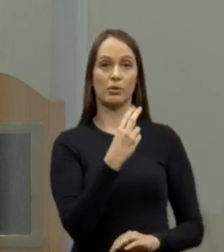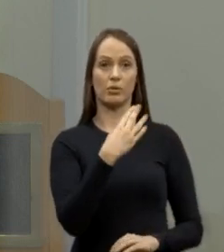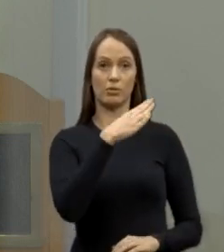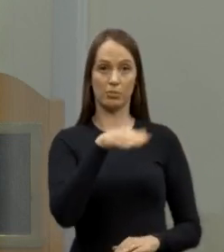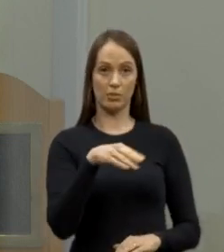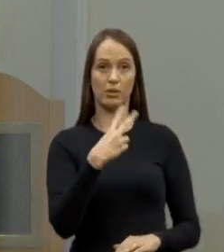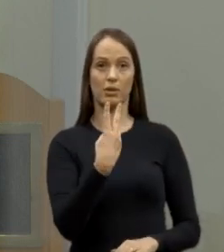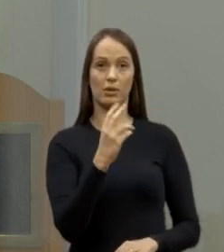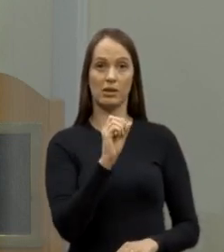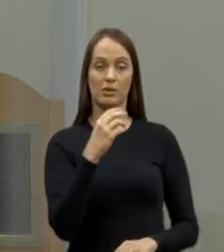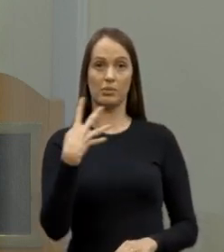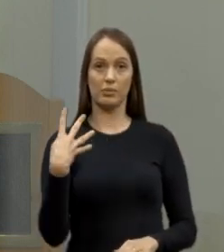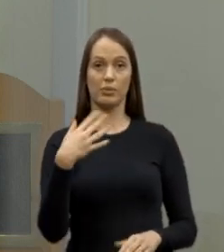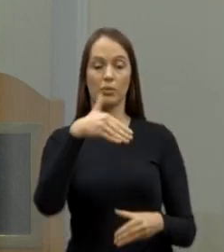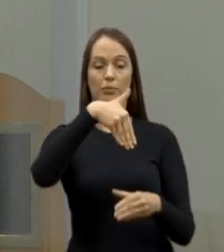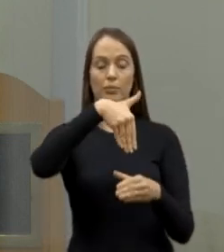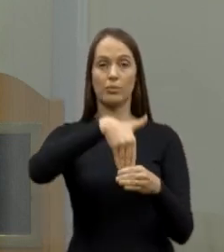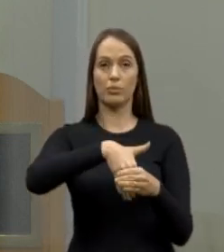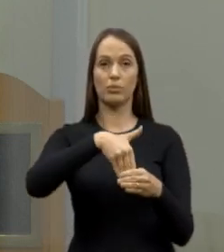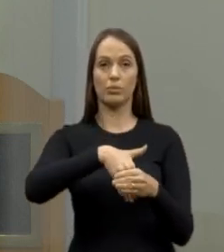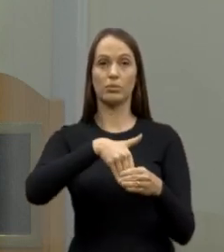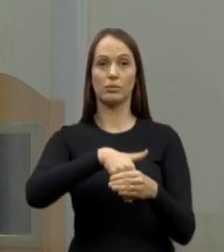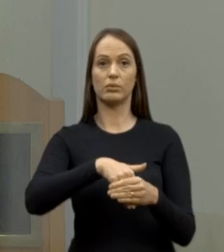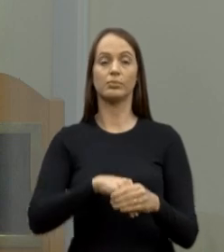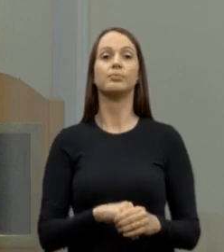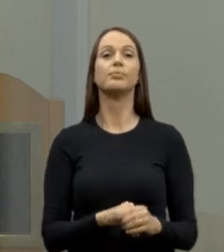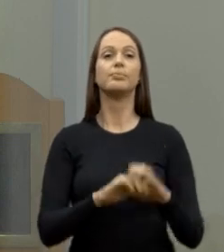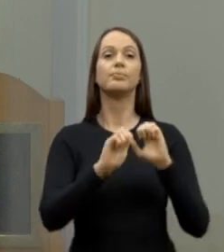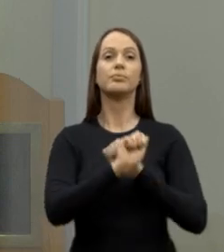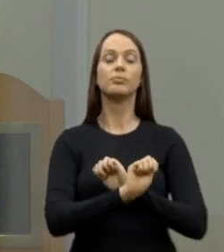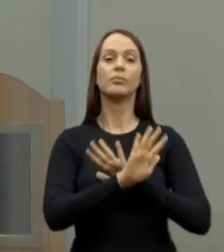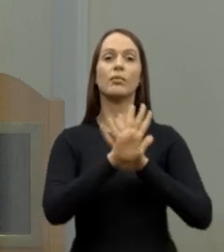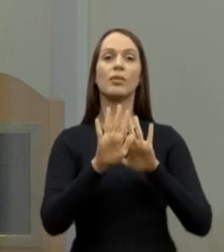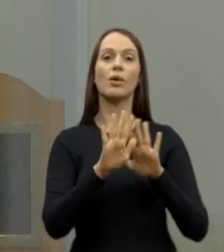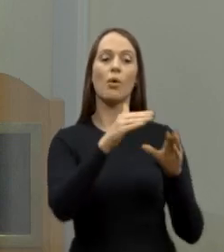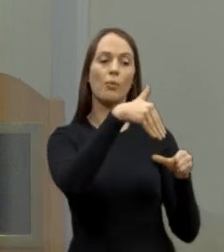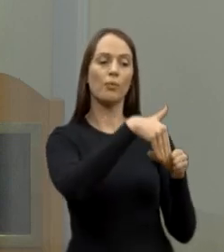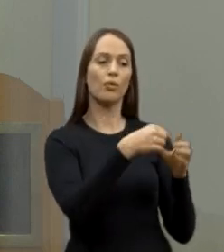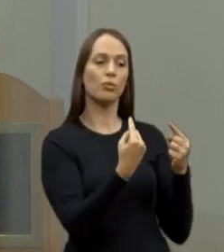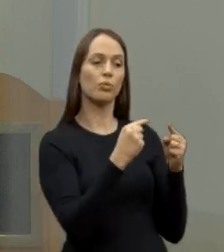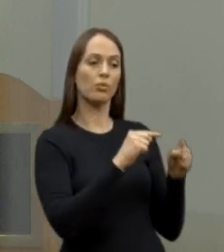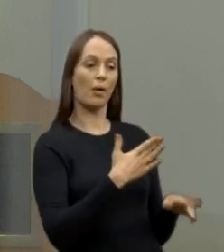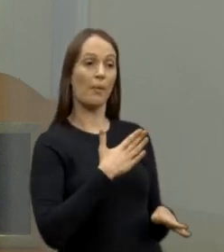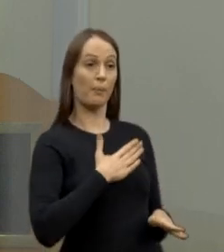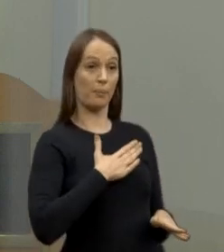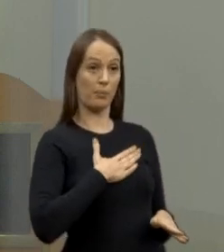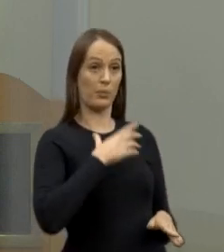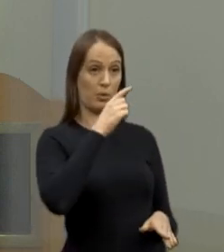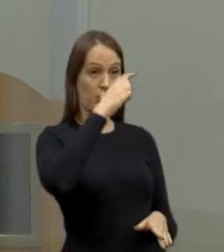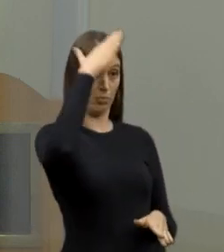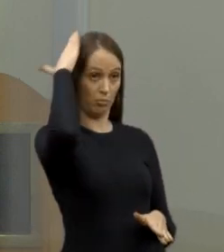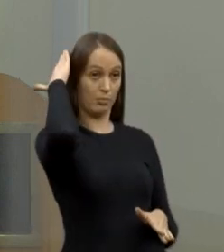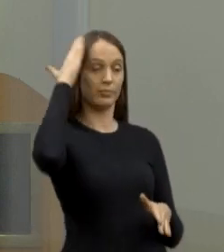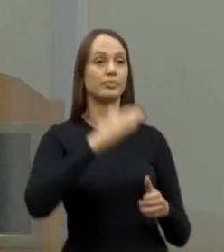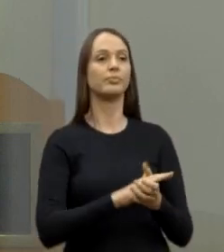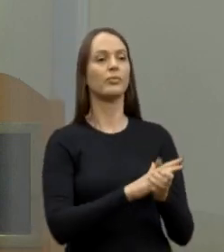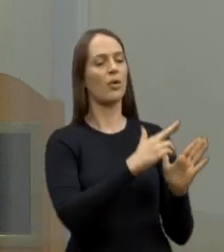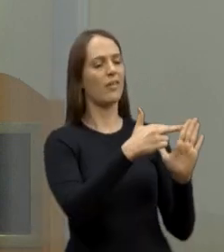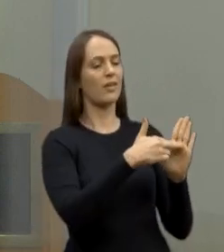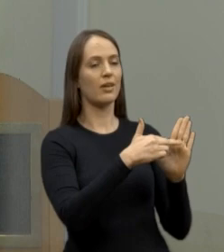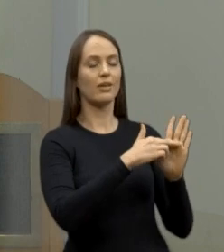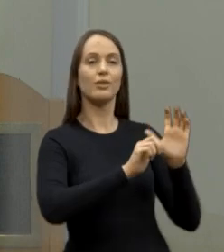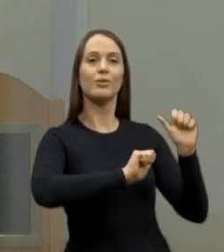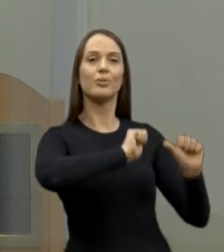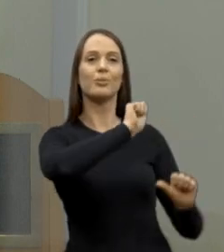20/2024, votado e deixando claro com voto contrário deste vereador, alterou o regimento interno